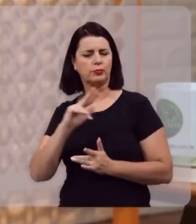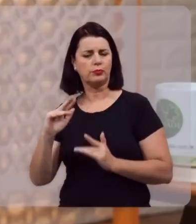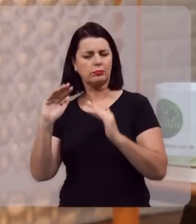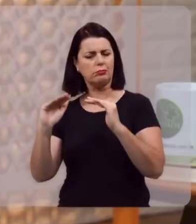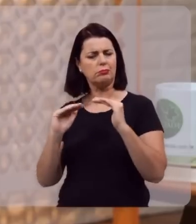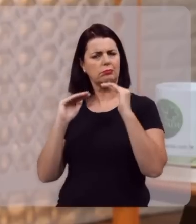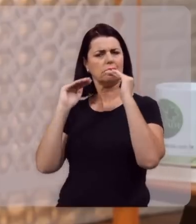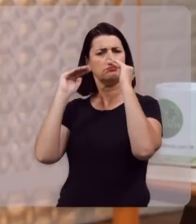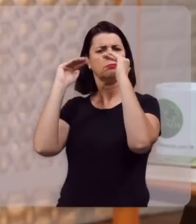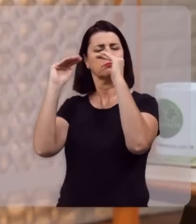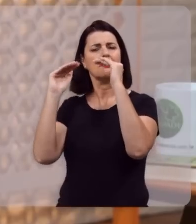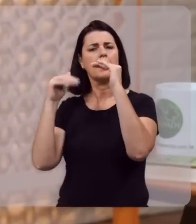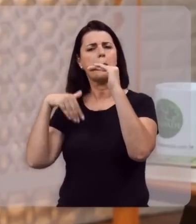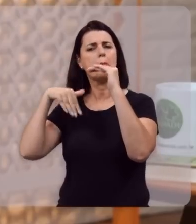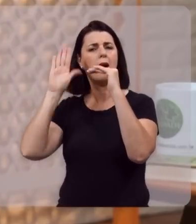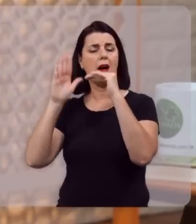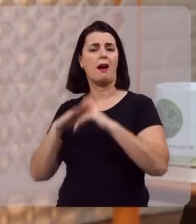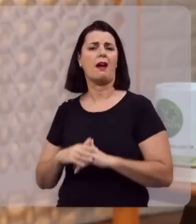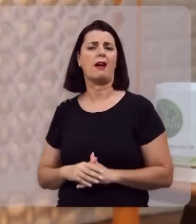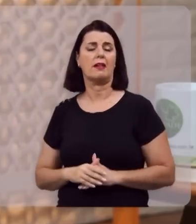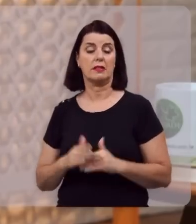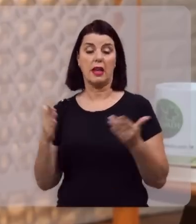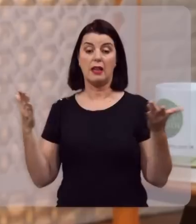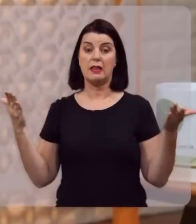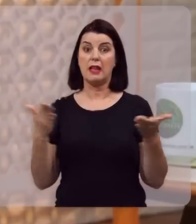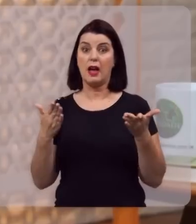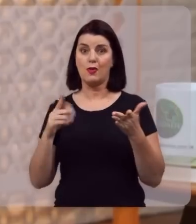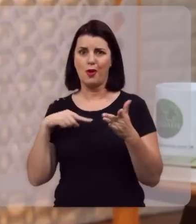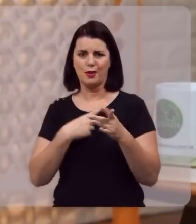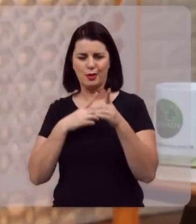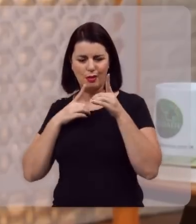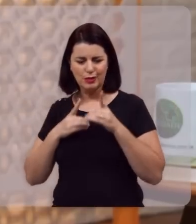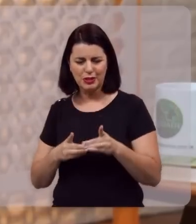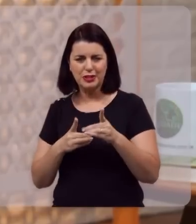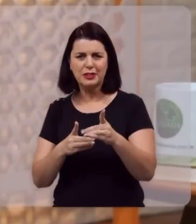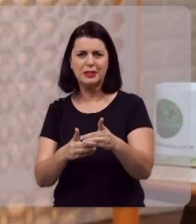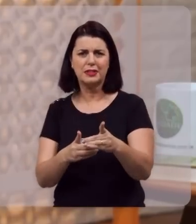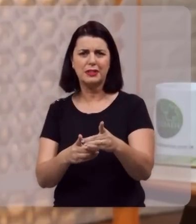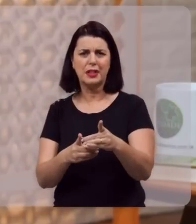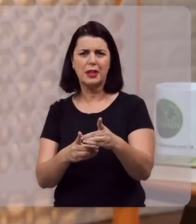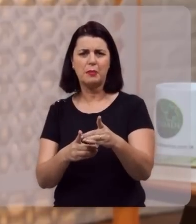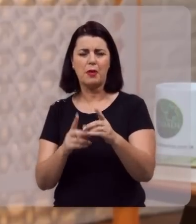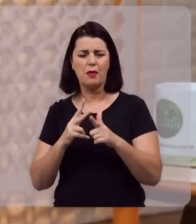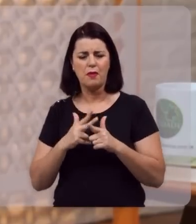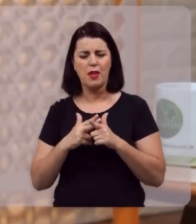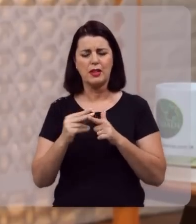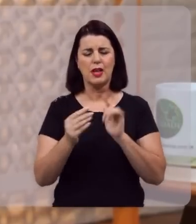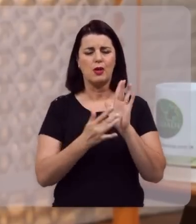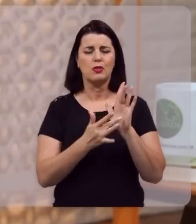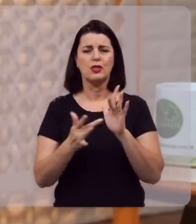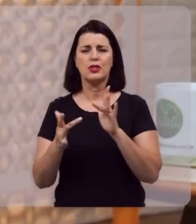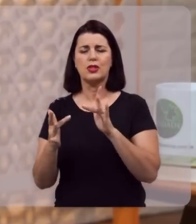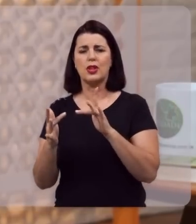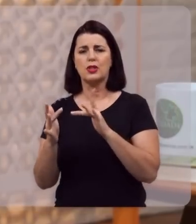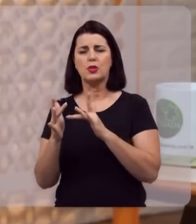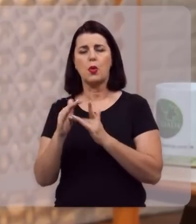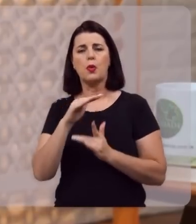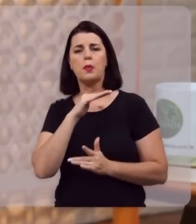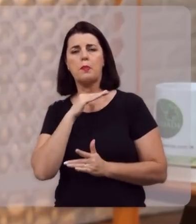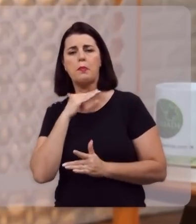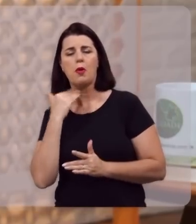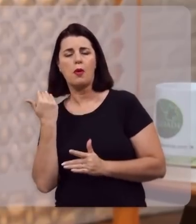sobre todos os nomes e agora, como discípulos de Jesus, aquele que venceu a morte, o